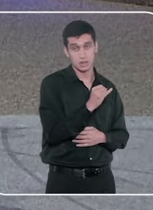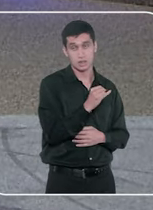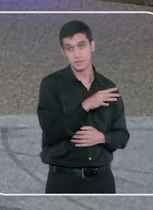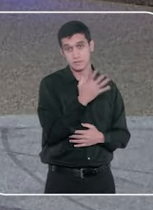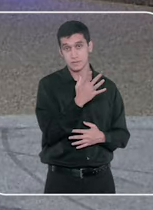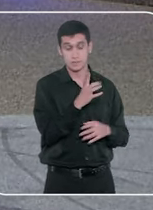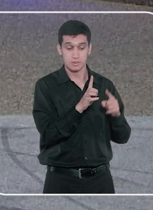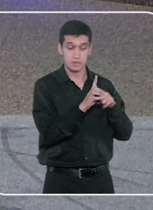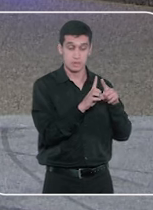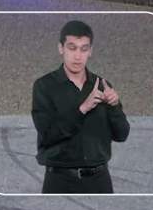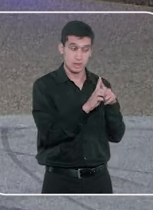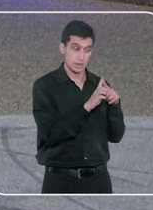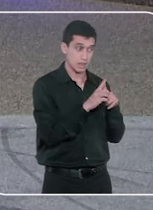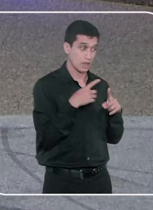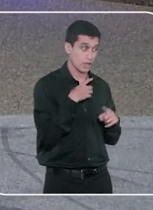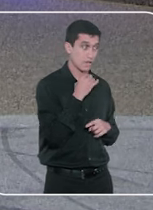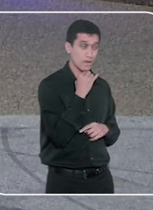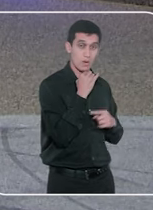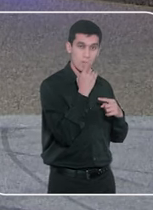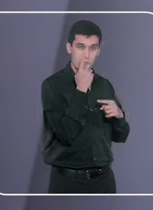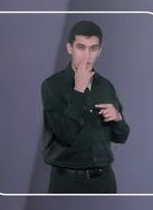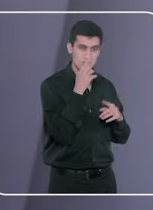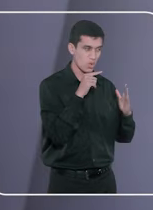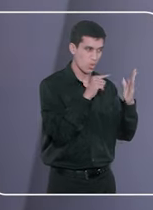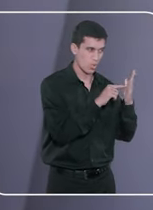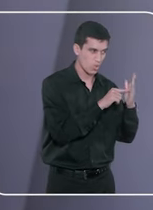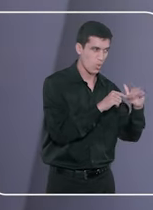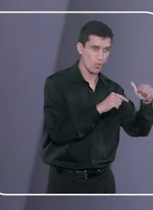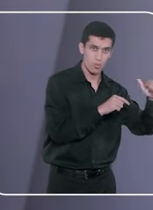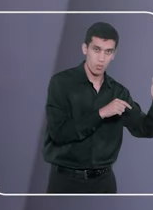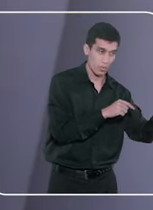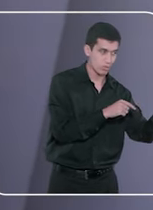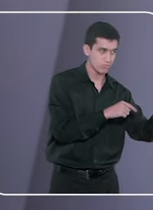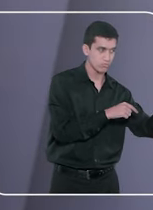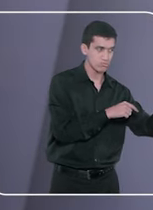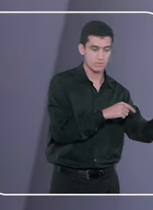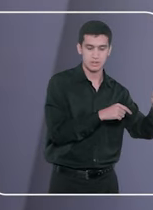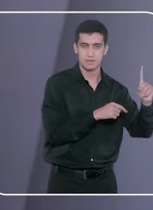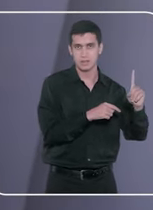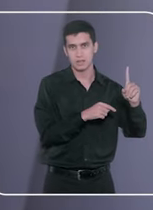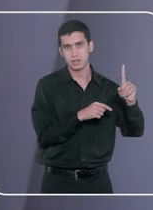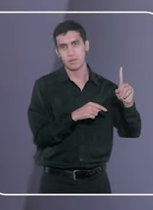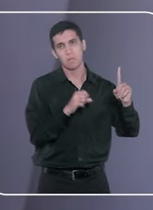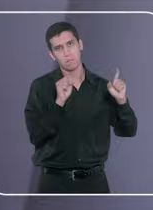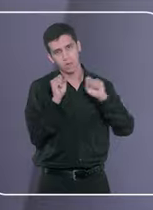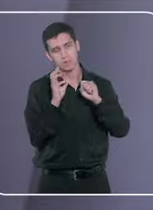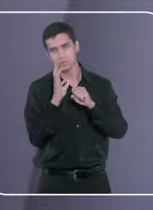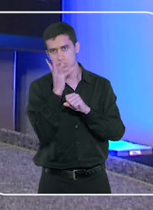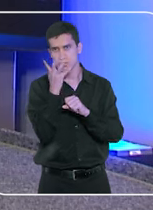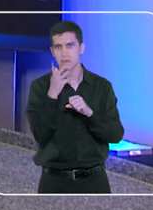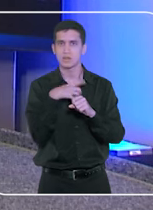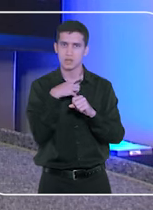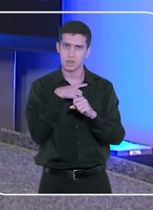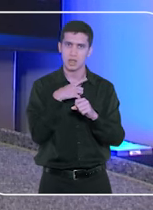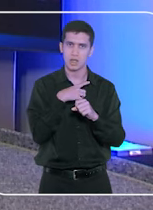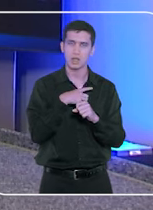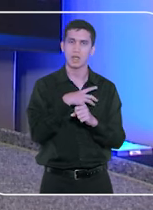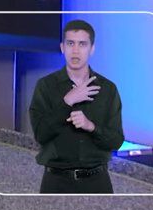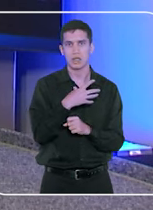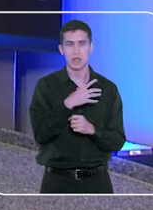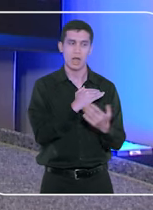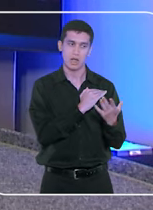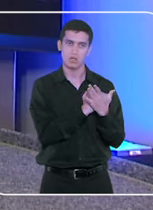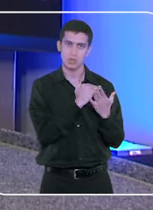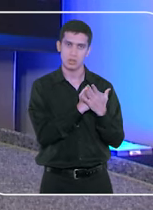é pressuposto necessário para a colaboração. Então, nós podemos ter colaboração com e colaboração sem